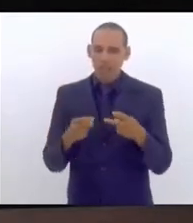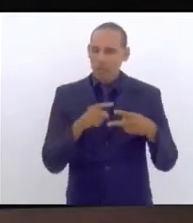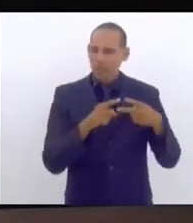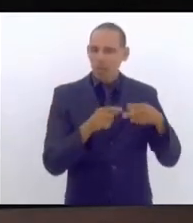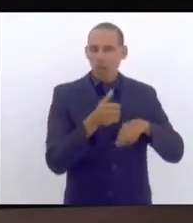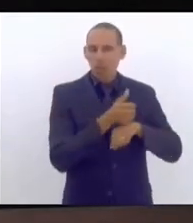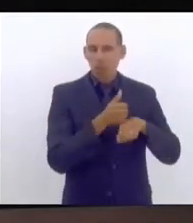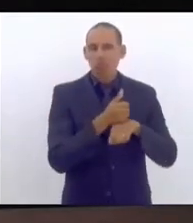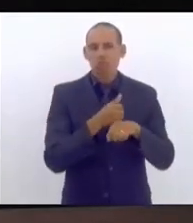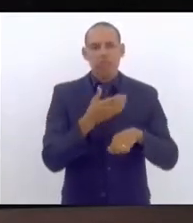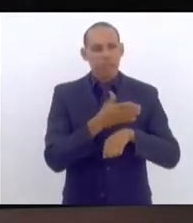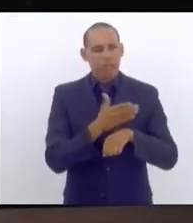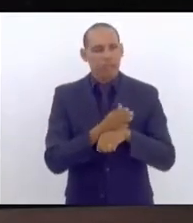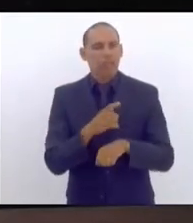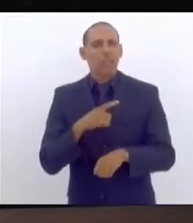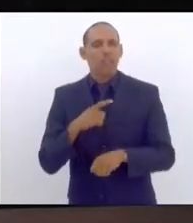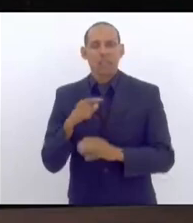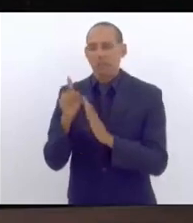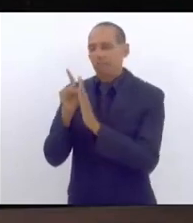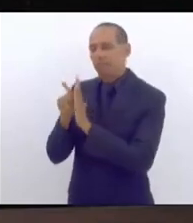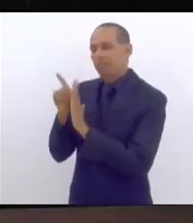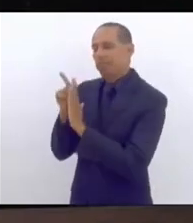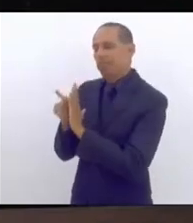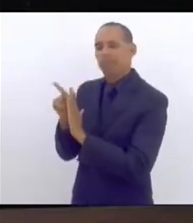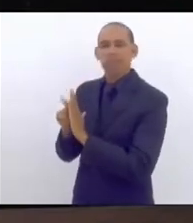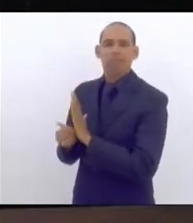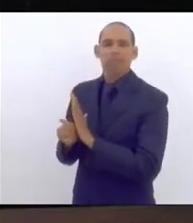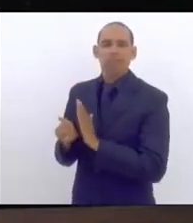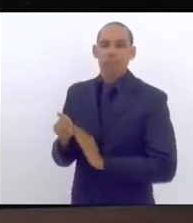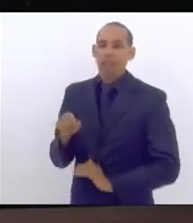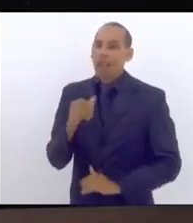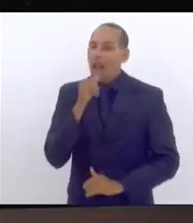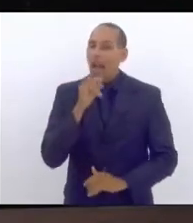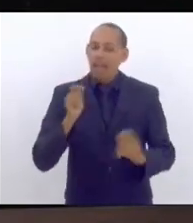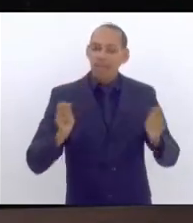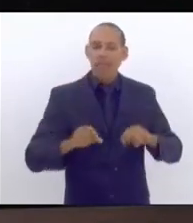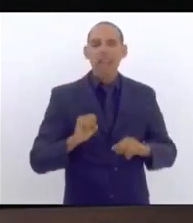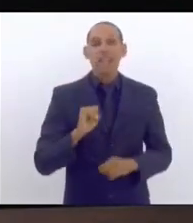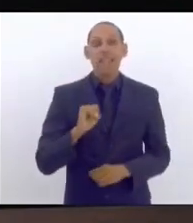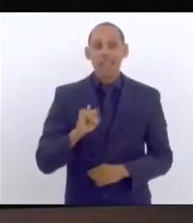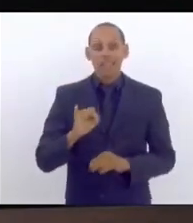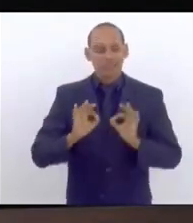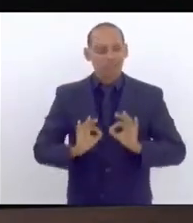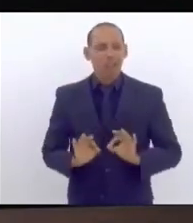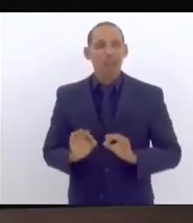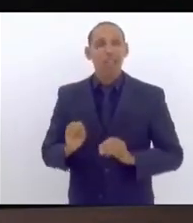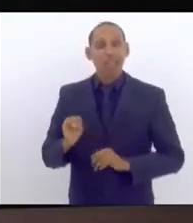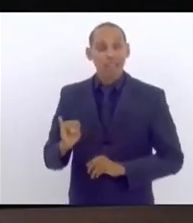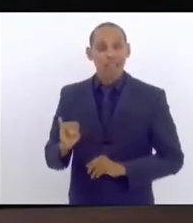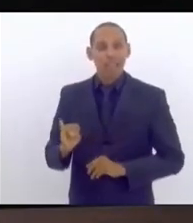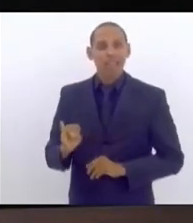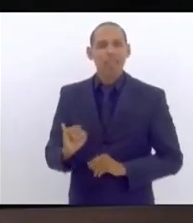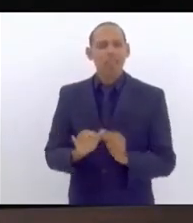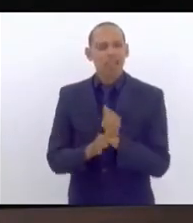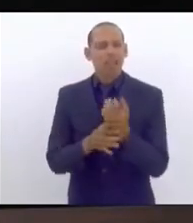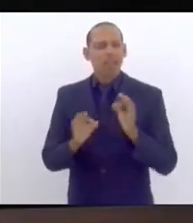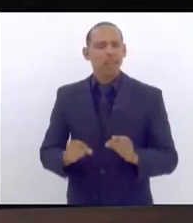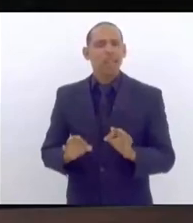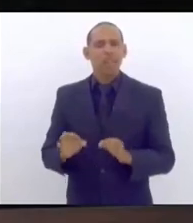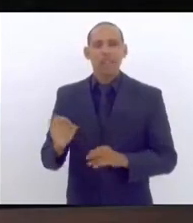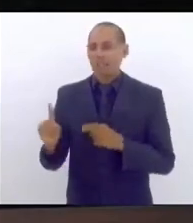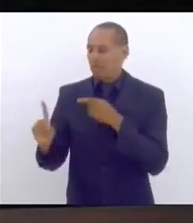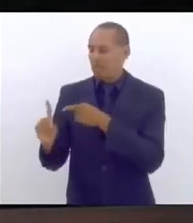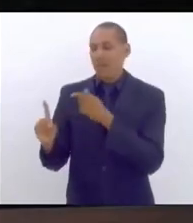efetuar esse questionamento, é possível dizer de uma forma objetiva, com segurança, se